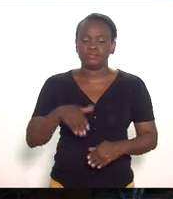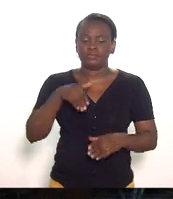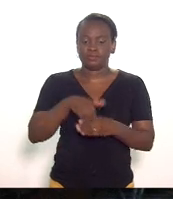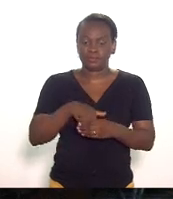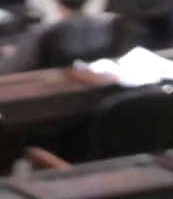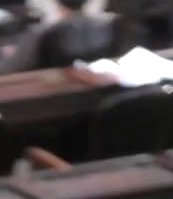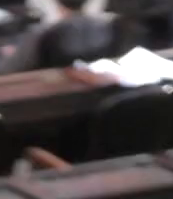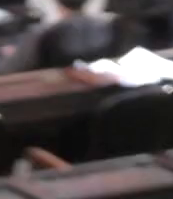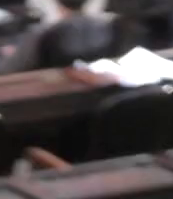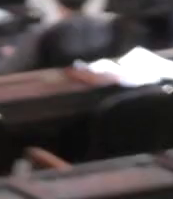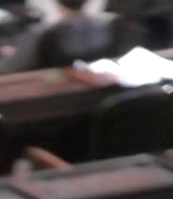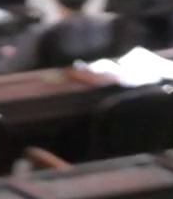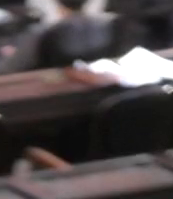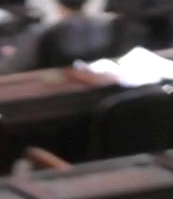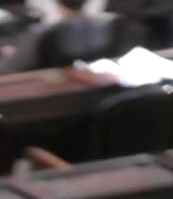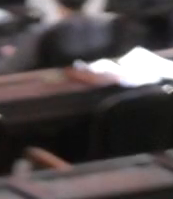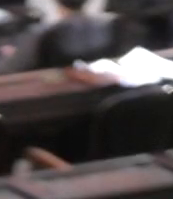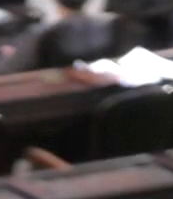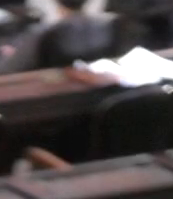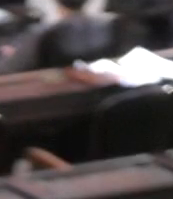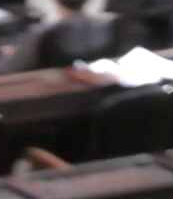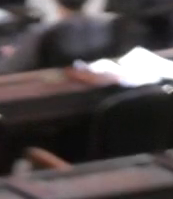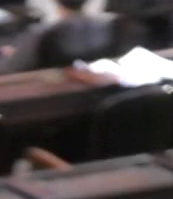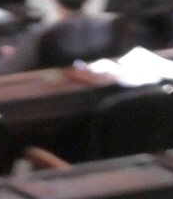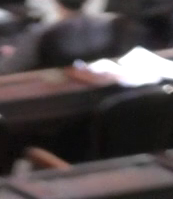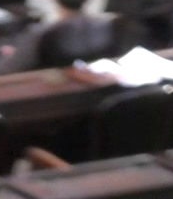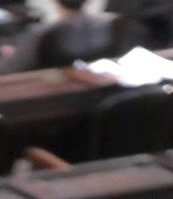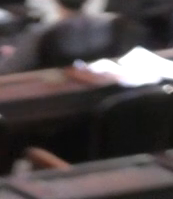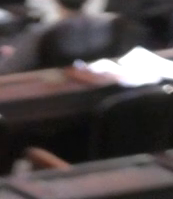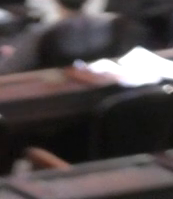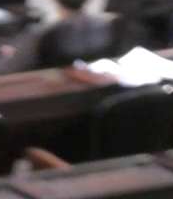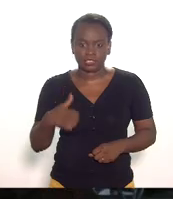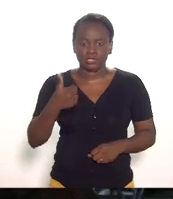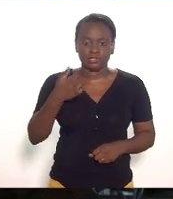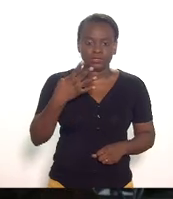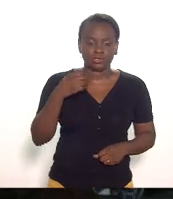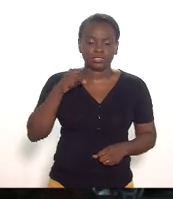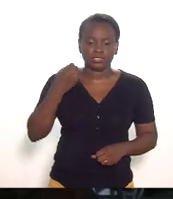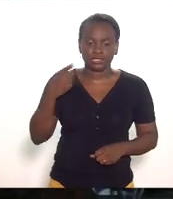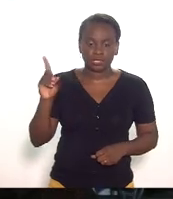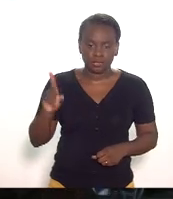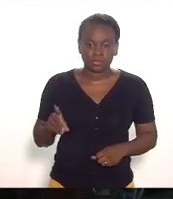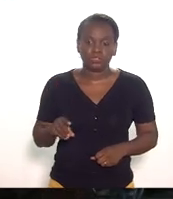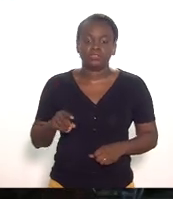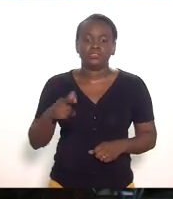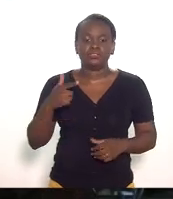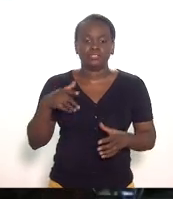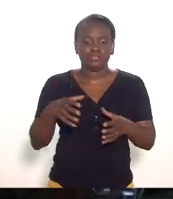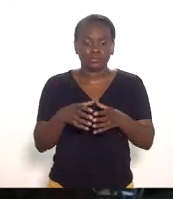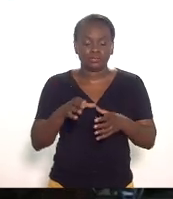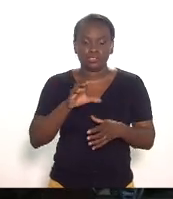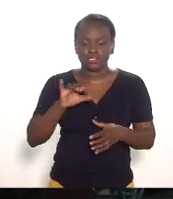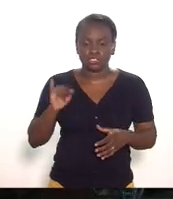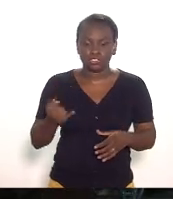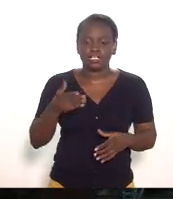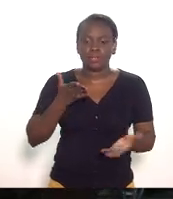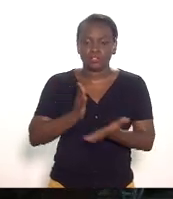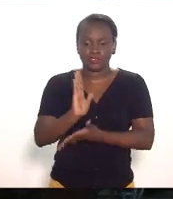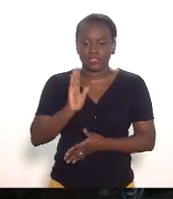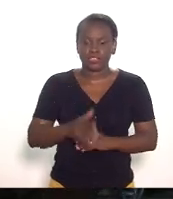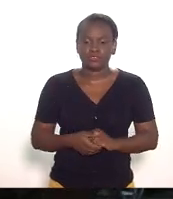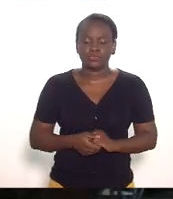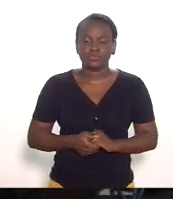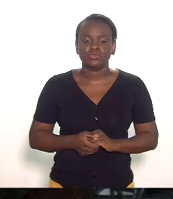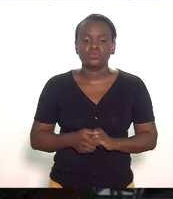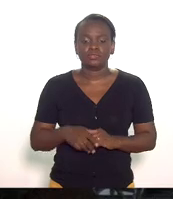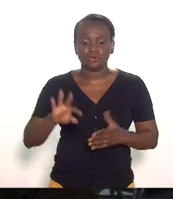Votaram 55 senhores parlamentares, 40 sim, 14 não. Substitutivo da CCJ foi aprovado.